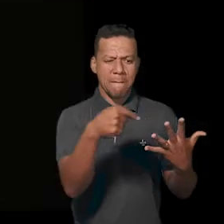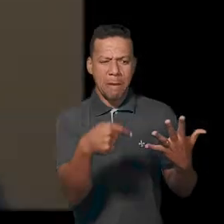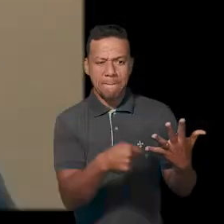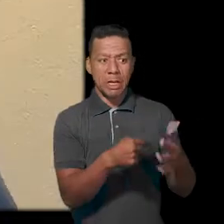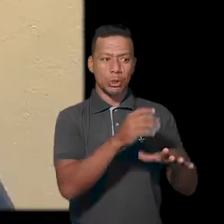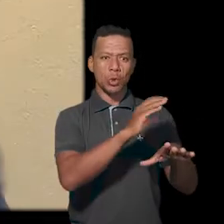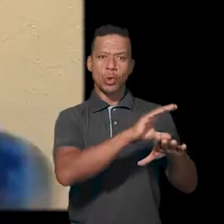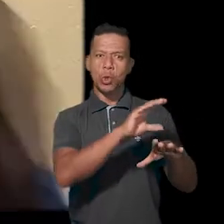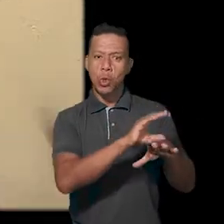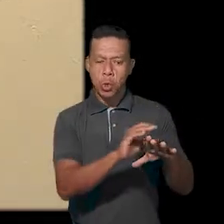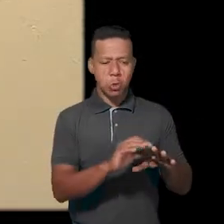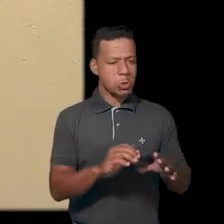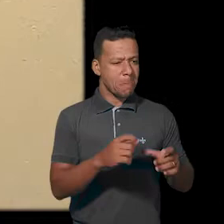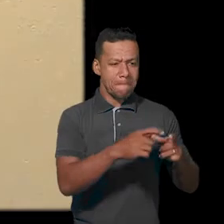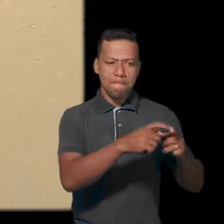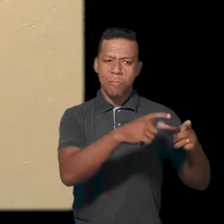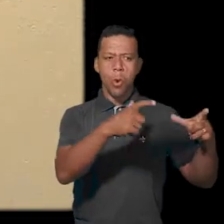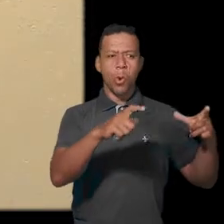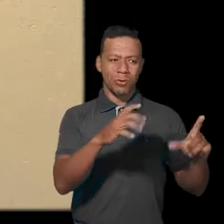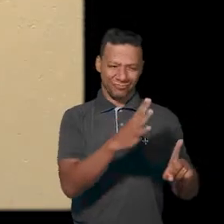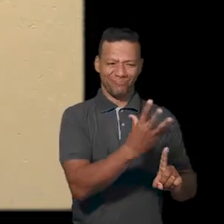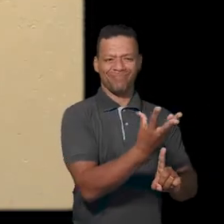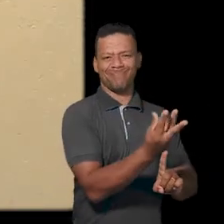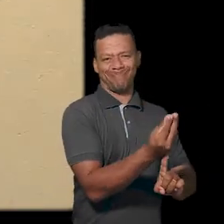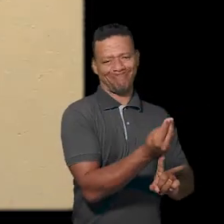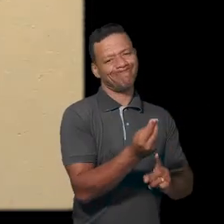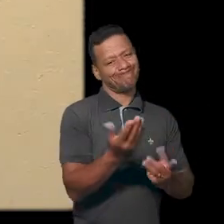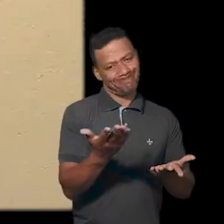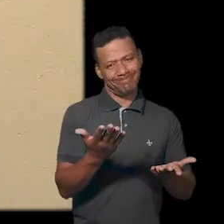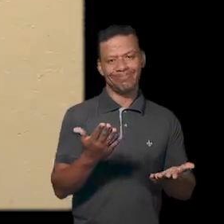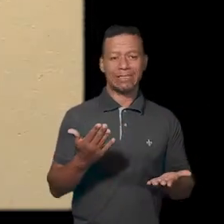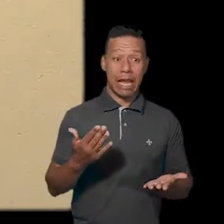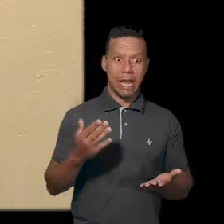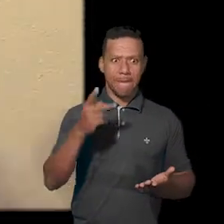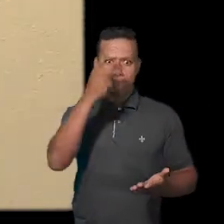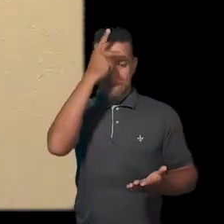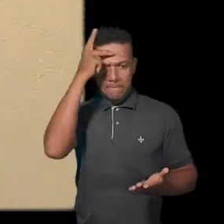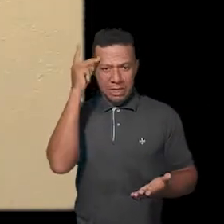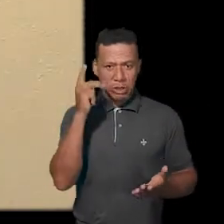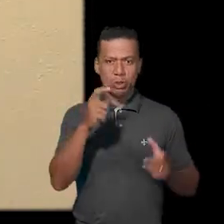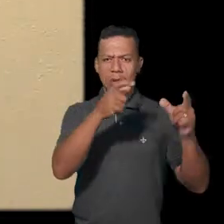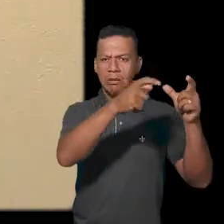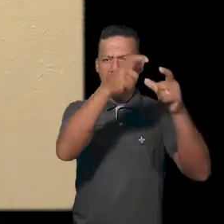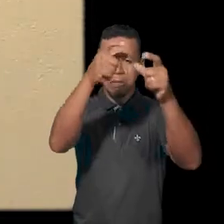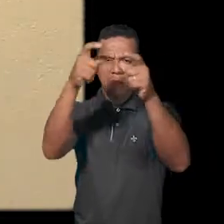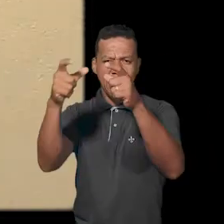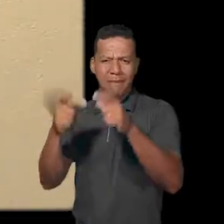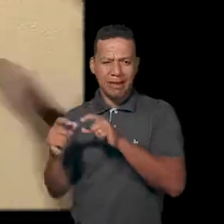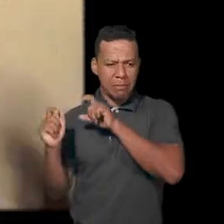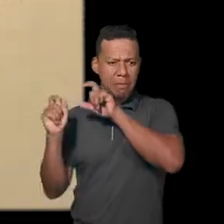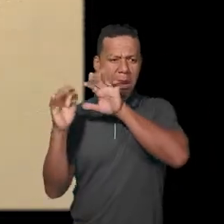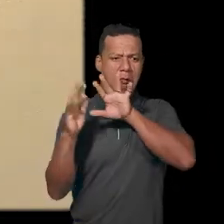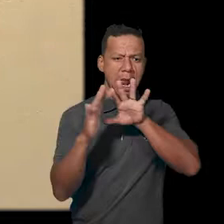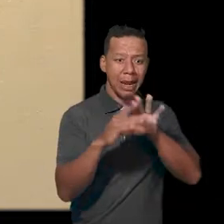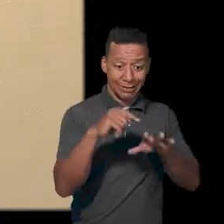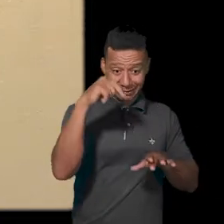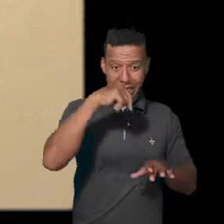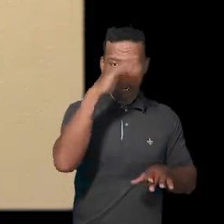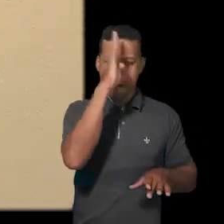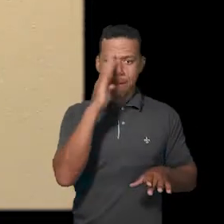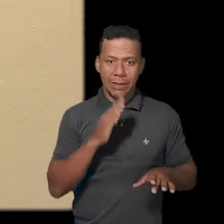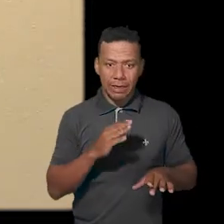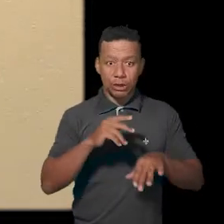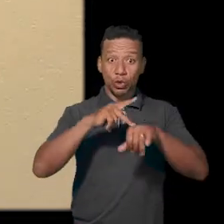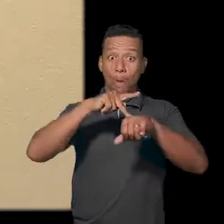pluralidade imensa de cultura, sabe? Vinham pessoas de vários lugares do país e